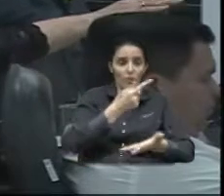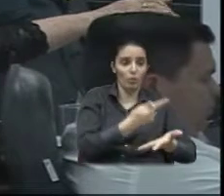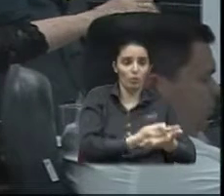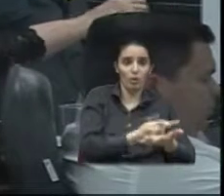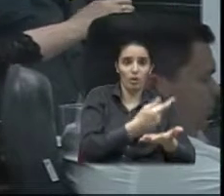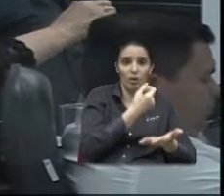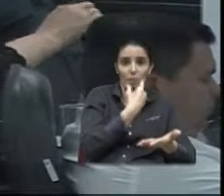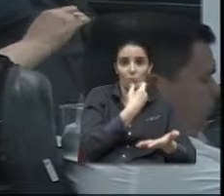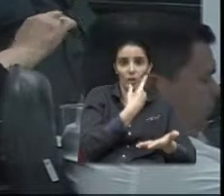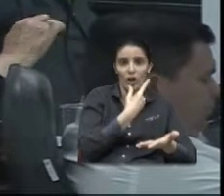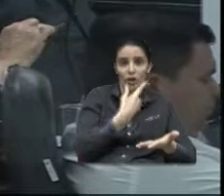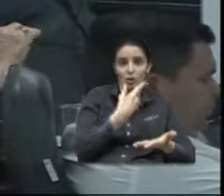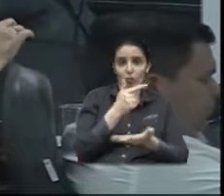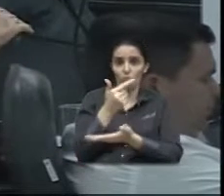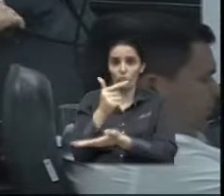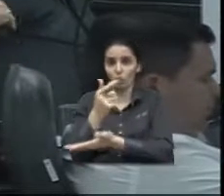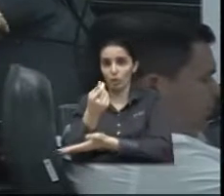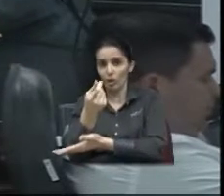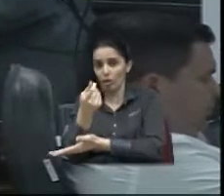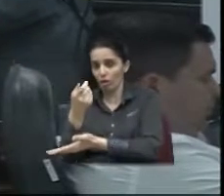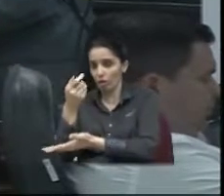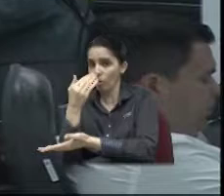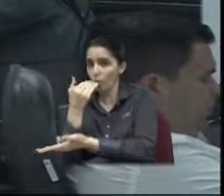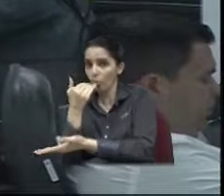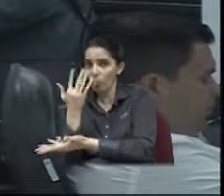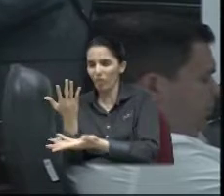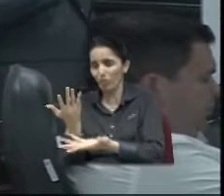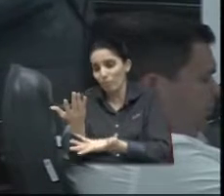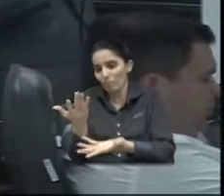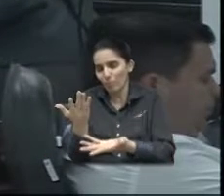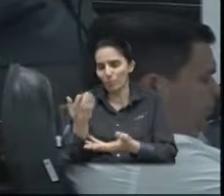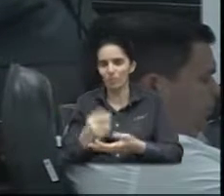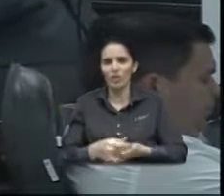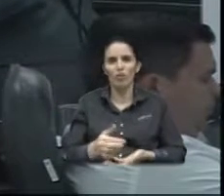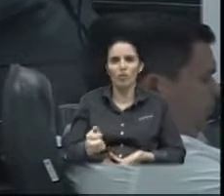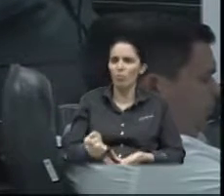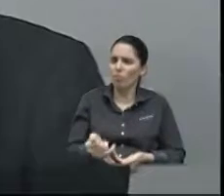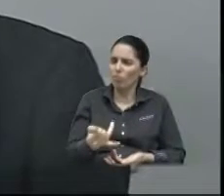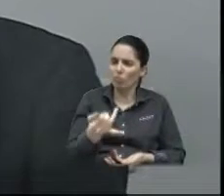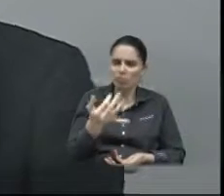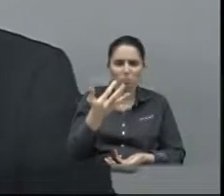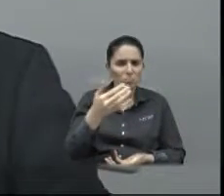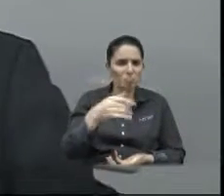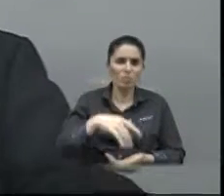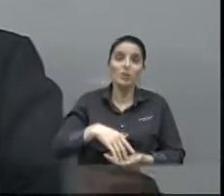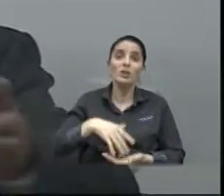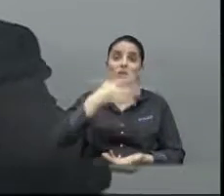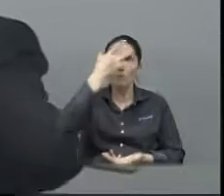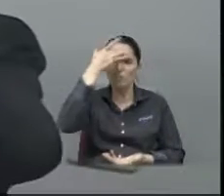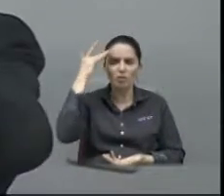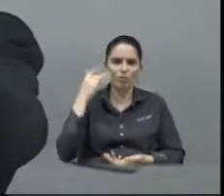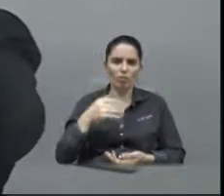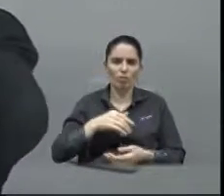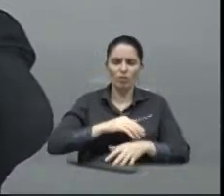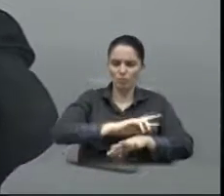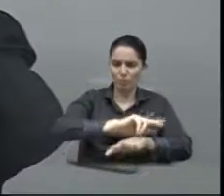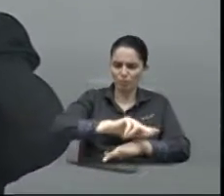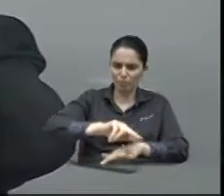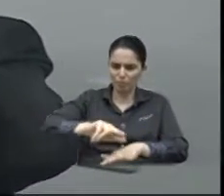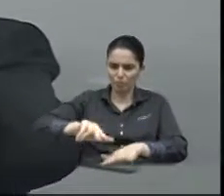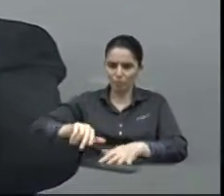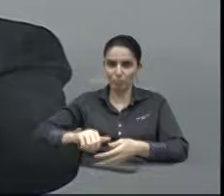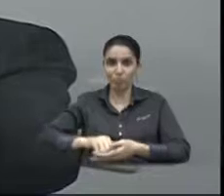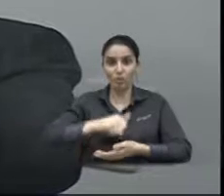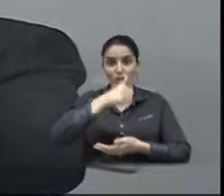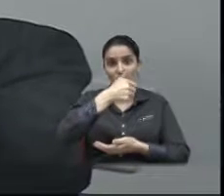nós defrontamos com milhares de pessoas. A prova é que nós temos aí 110